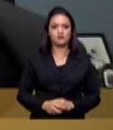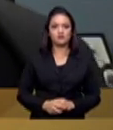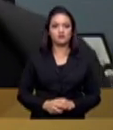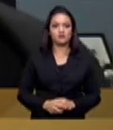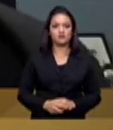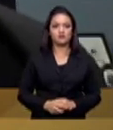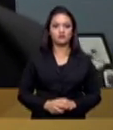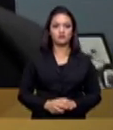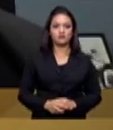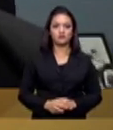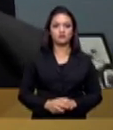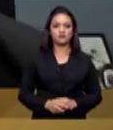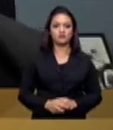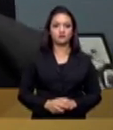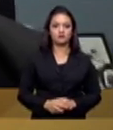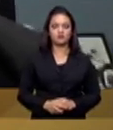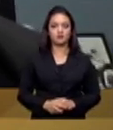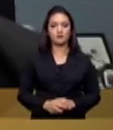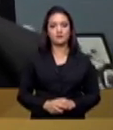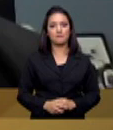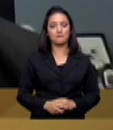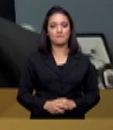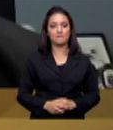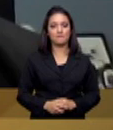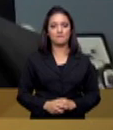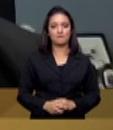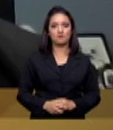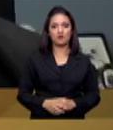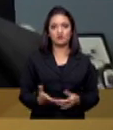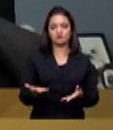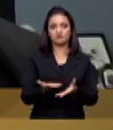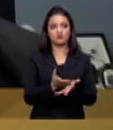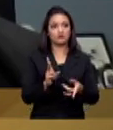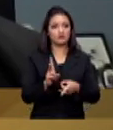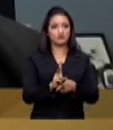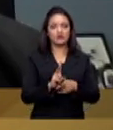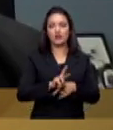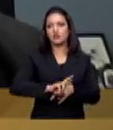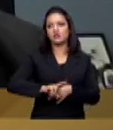não é qualquer condicionamento a liminar,